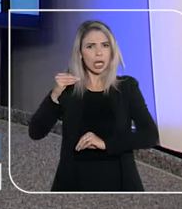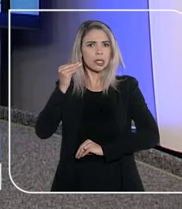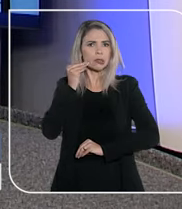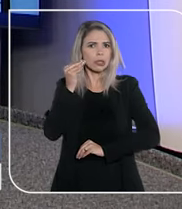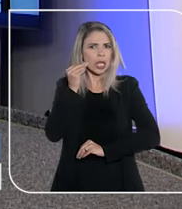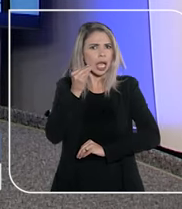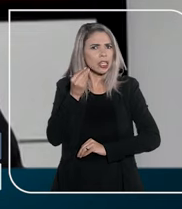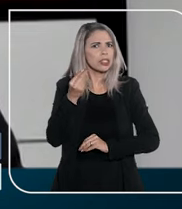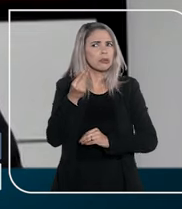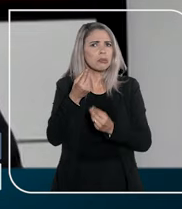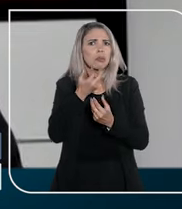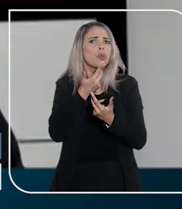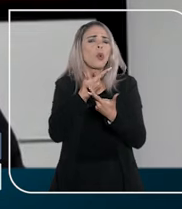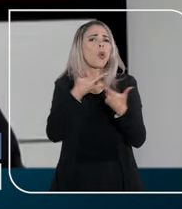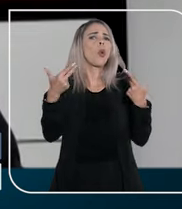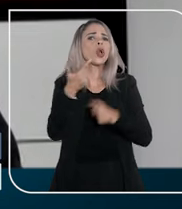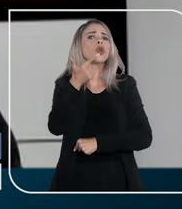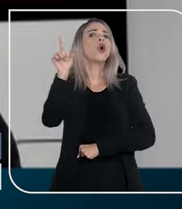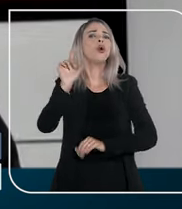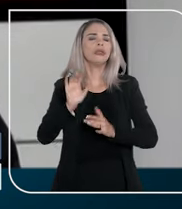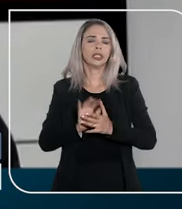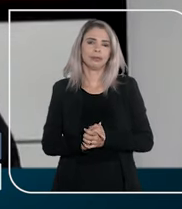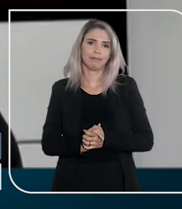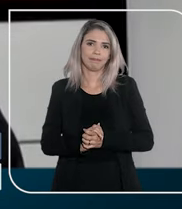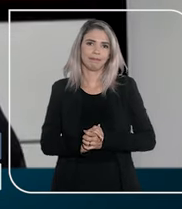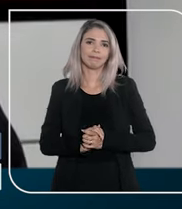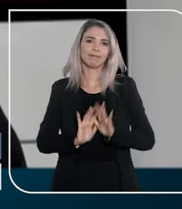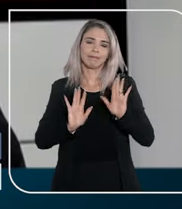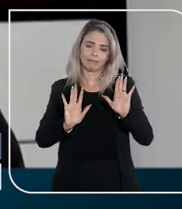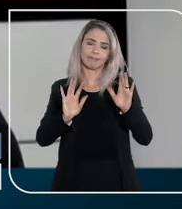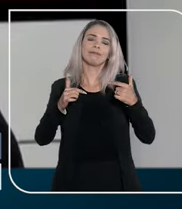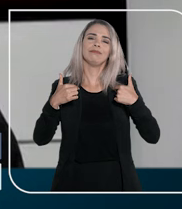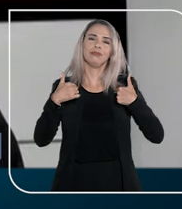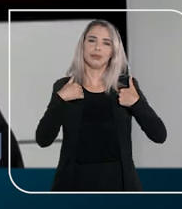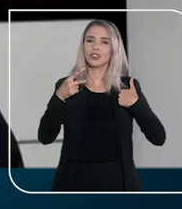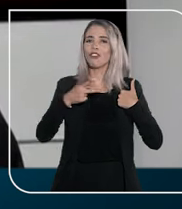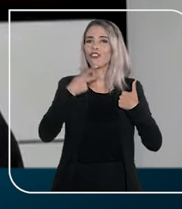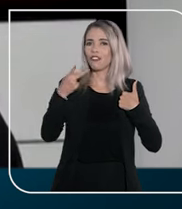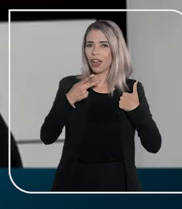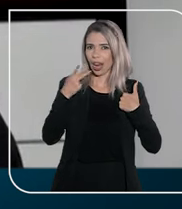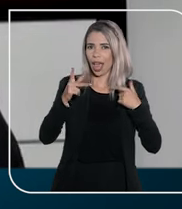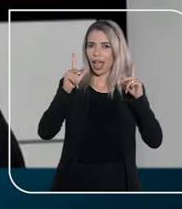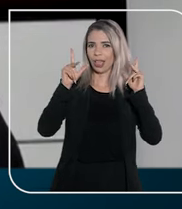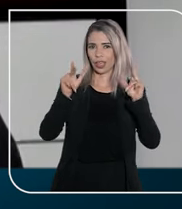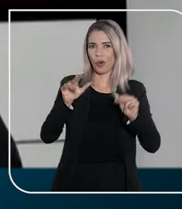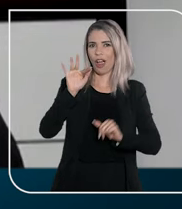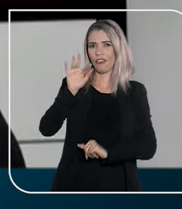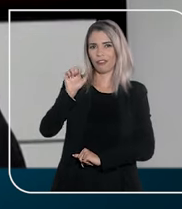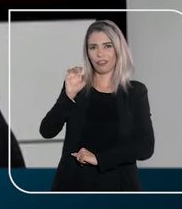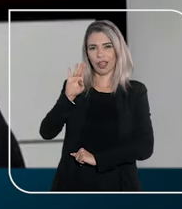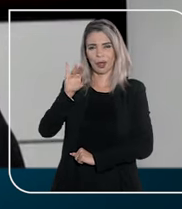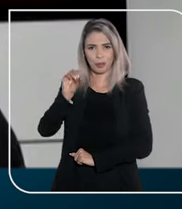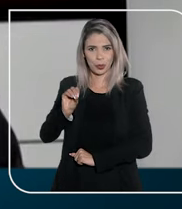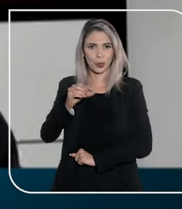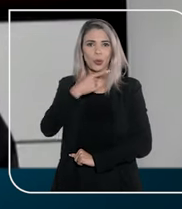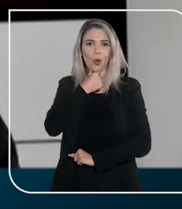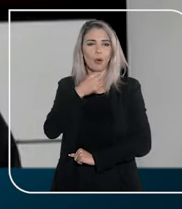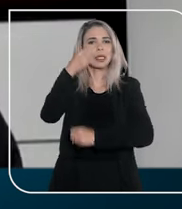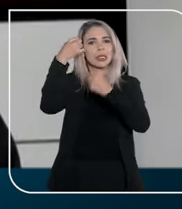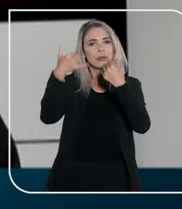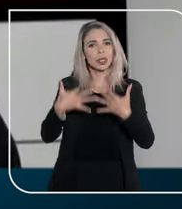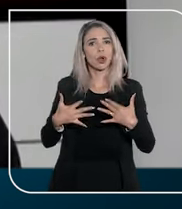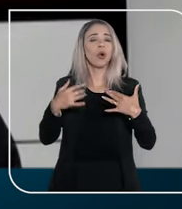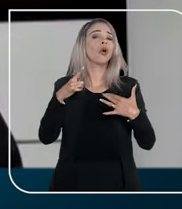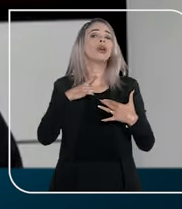outro motivo? Eu quero fazer a ligação aqui, Fátima, entre aquilo que o professor Fábio acabou de nos explicar e fazer um